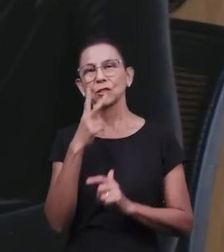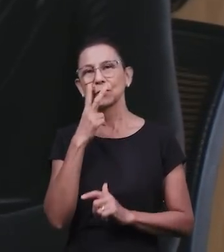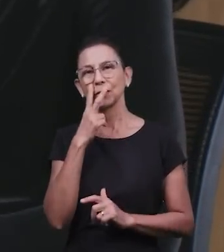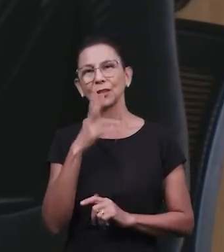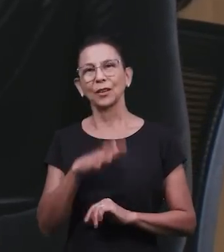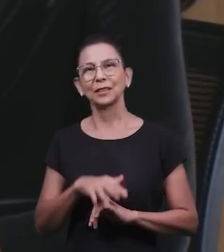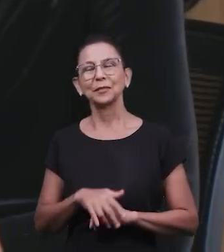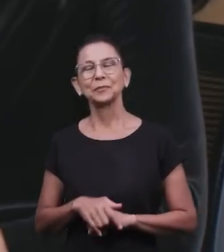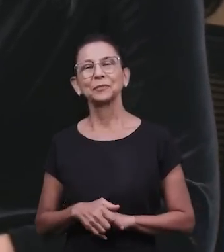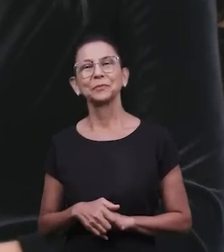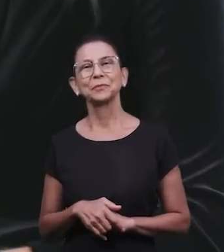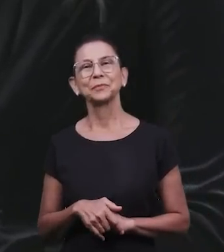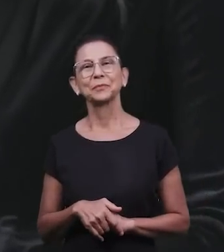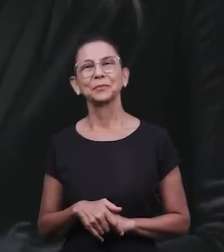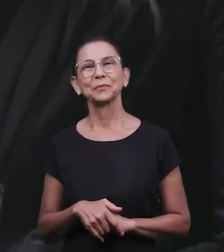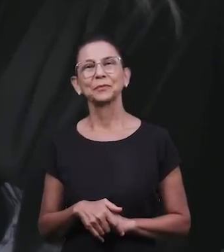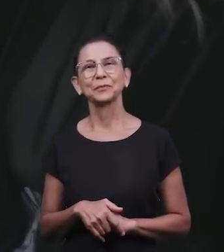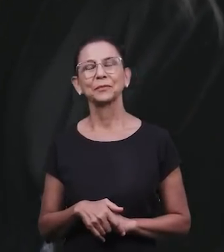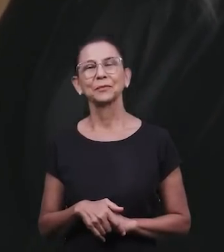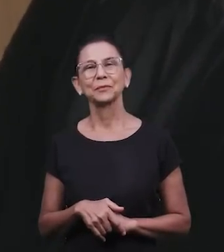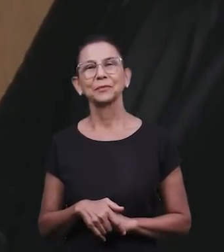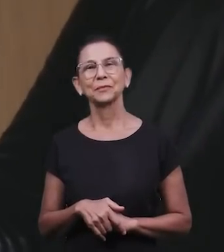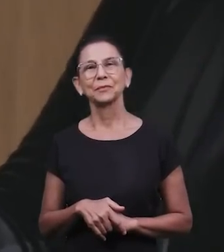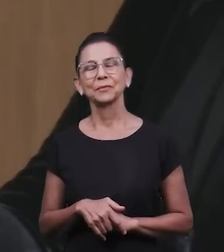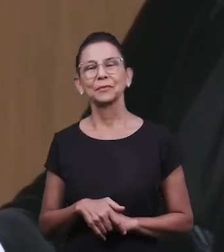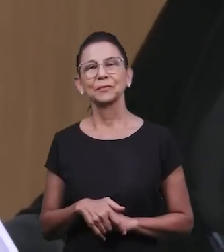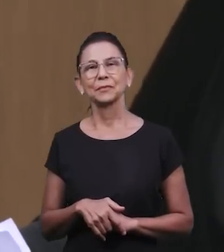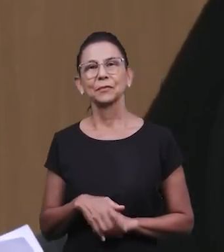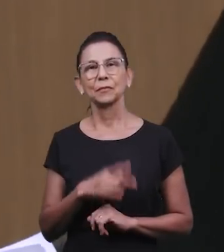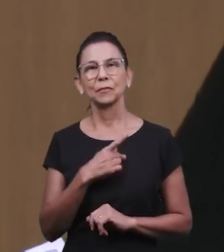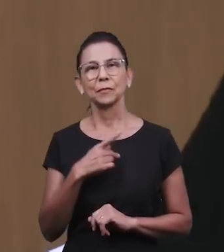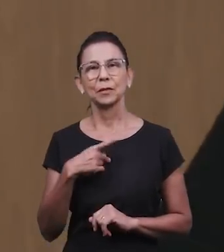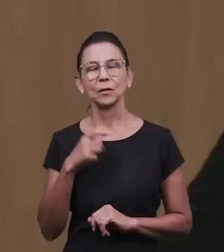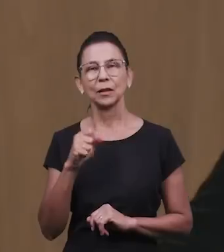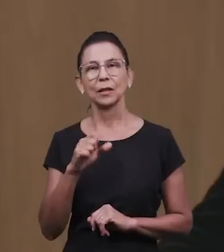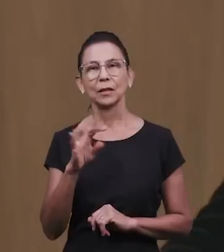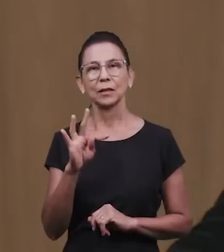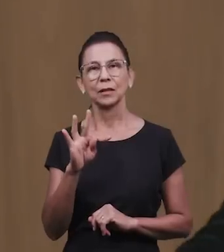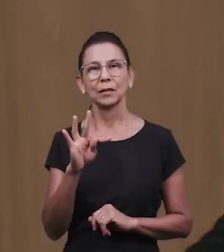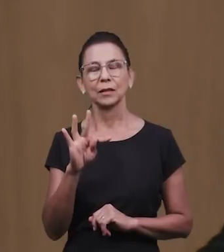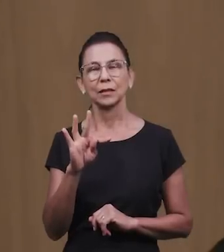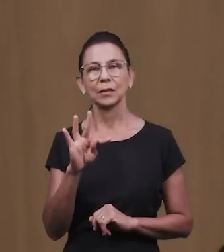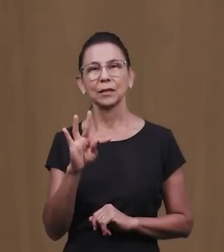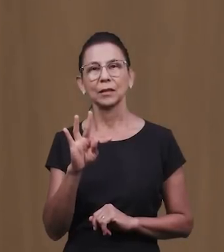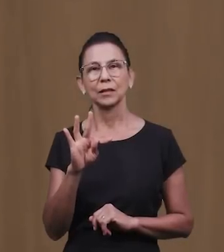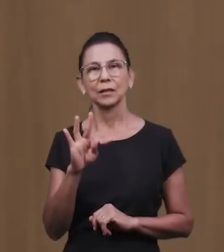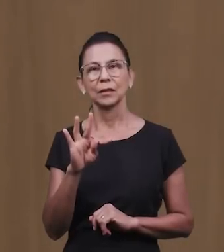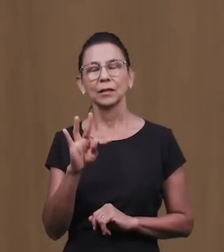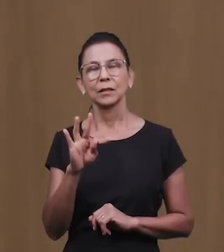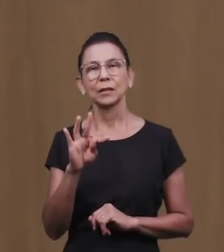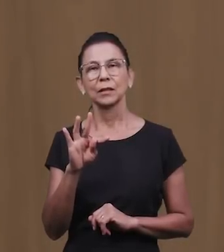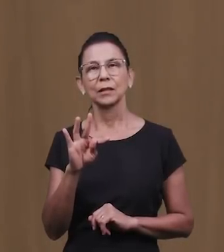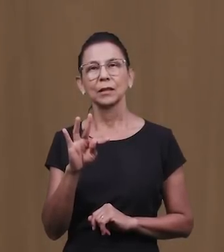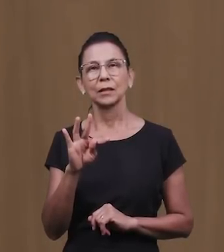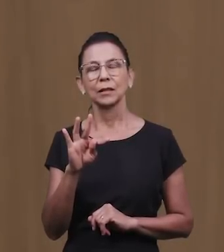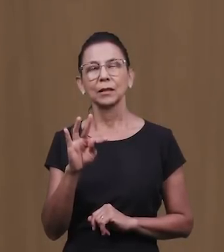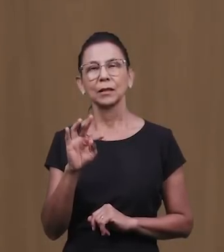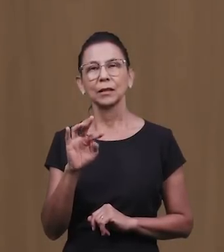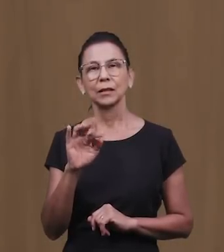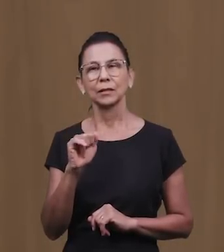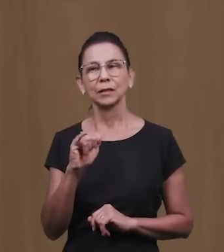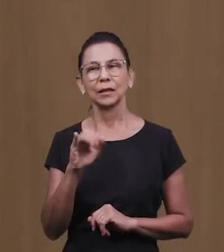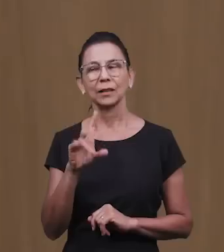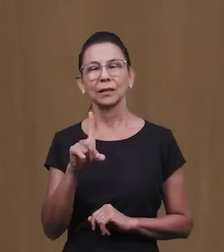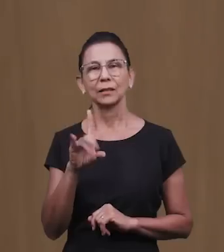Canto, Ministério do Pastor André Júlia Taídes. E contando um pouquinho, pastor, acerca da nossa experiência, remonta ao iniciozinho da